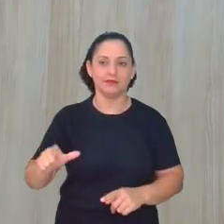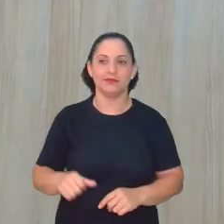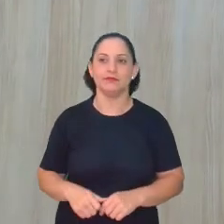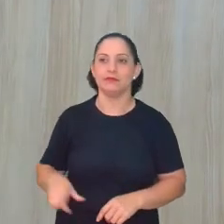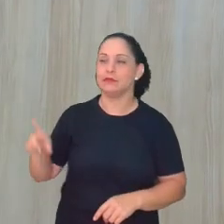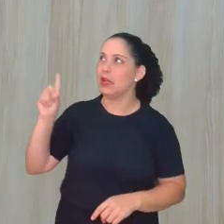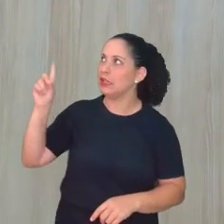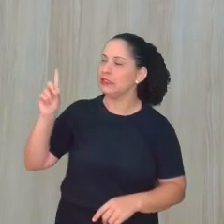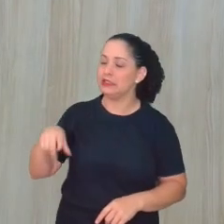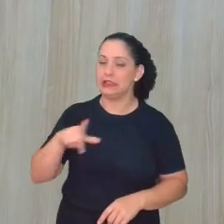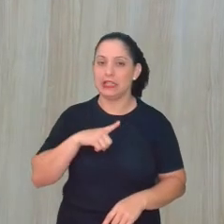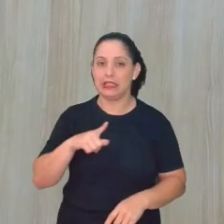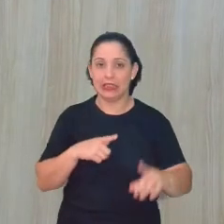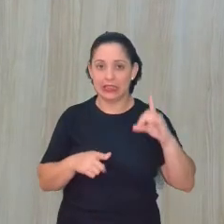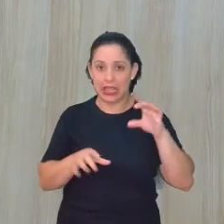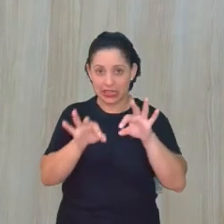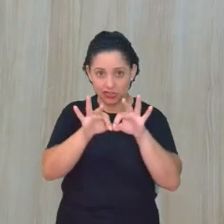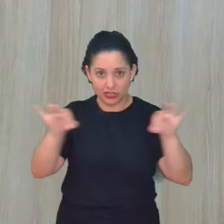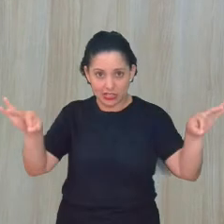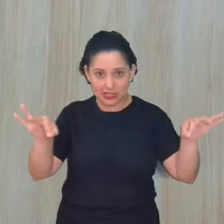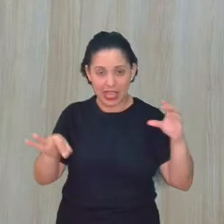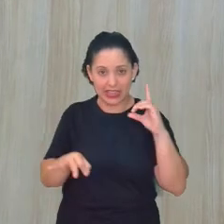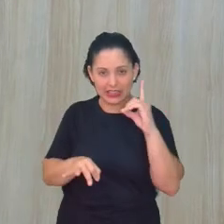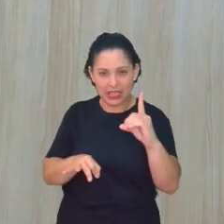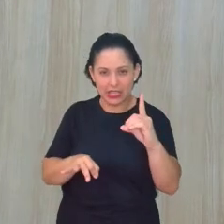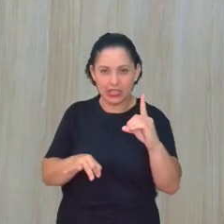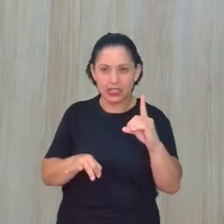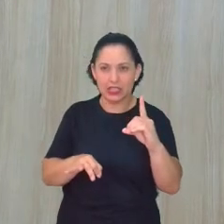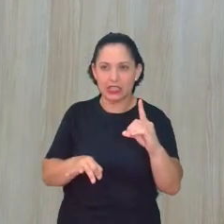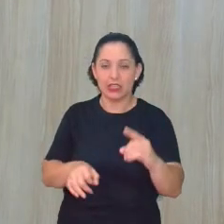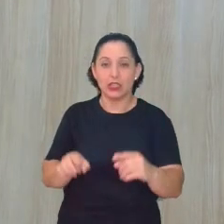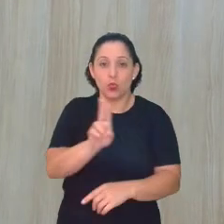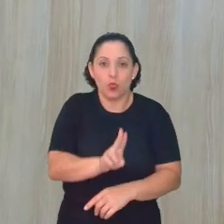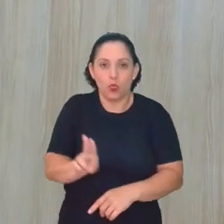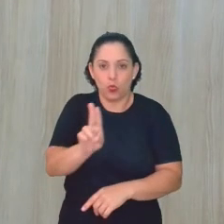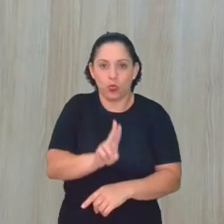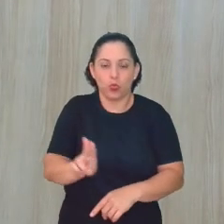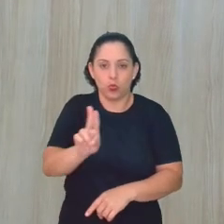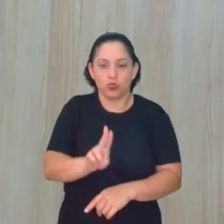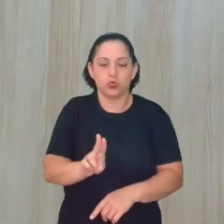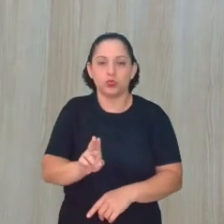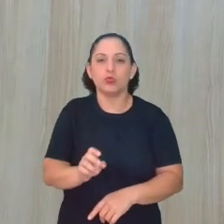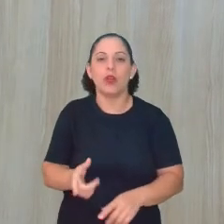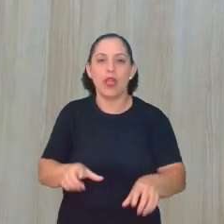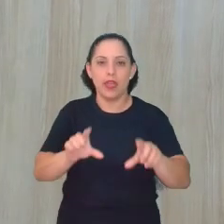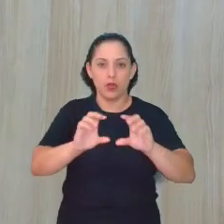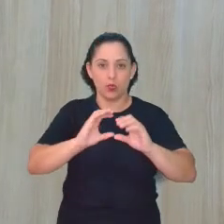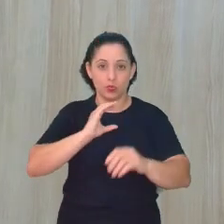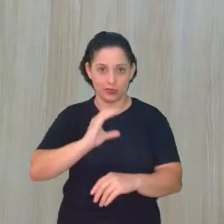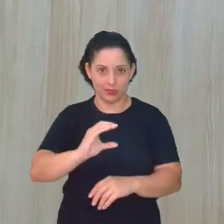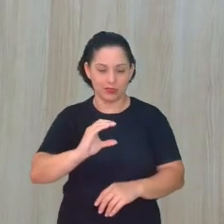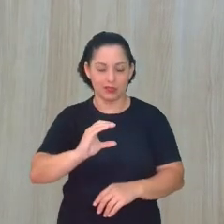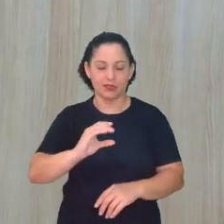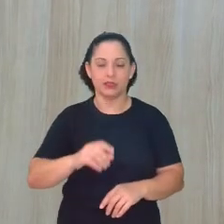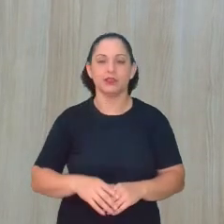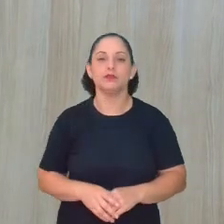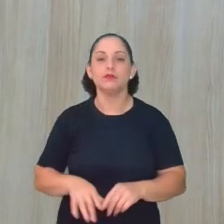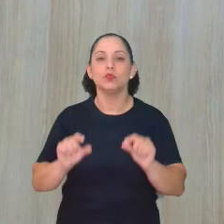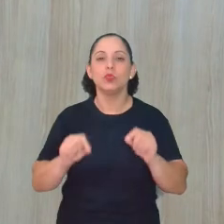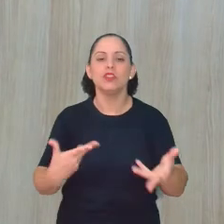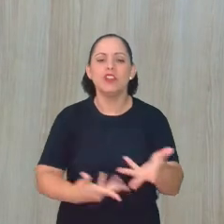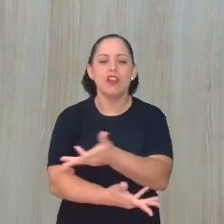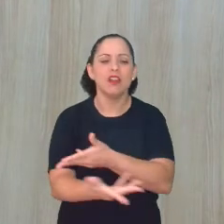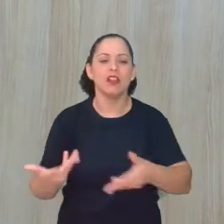Dzinho a distância e de Czão o consumo. Então, qual é a relação que envolve o